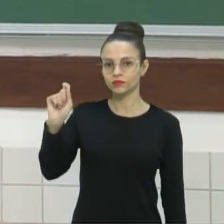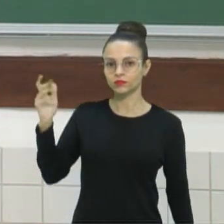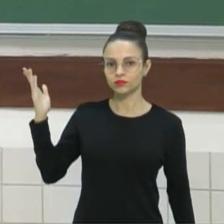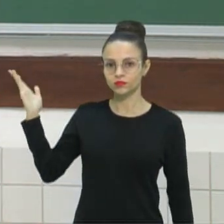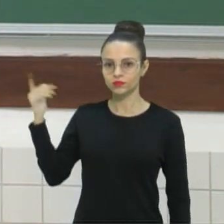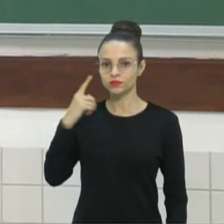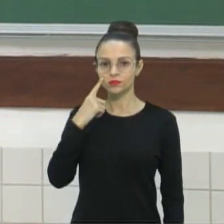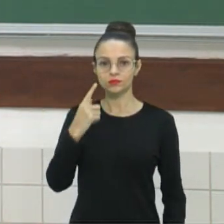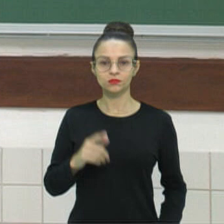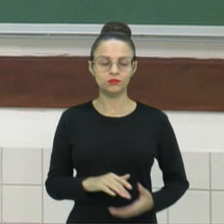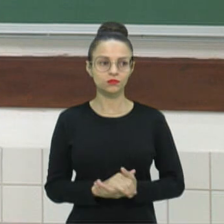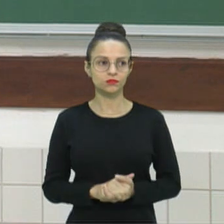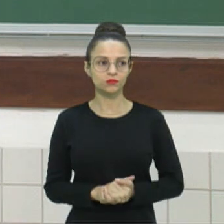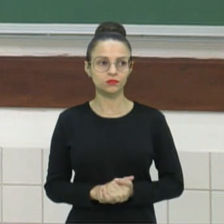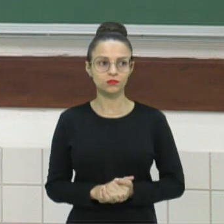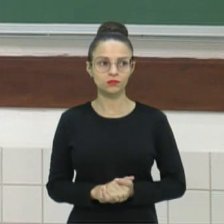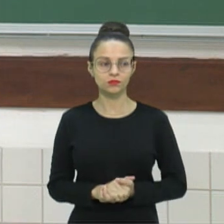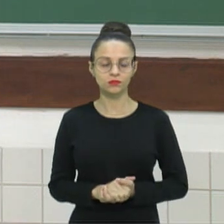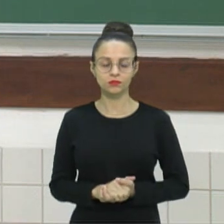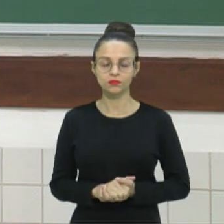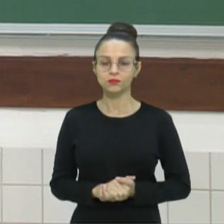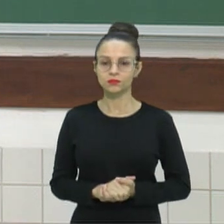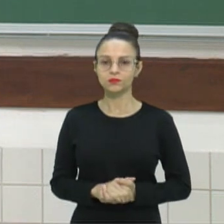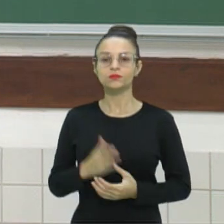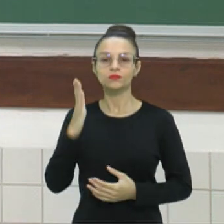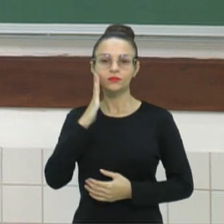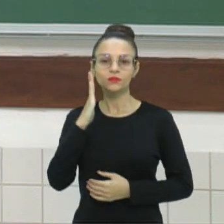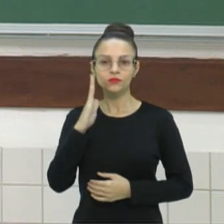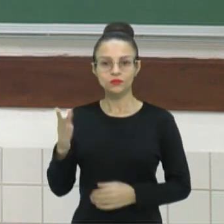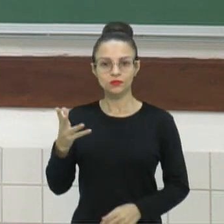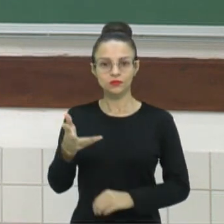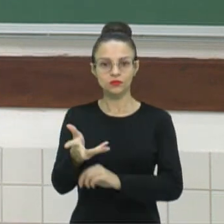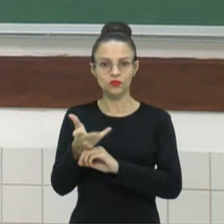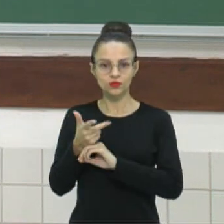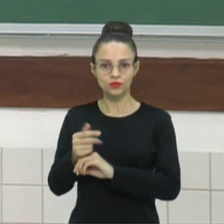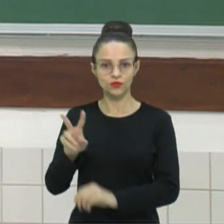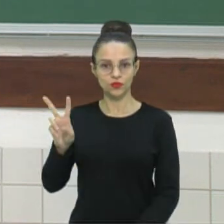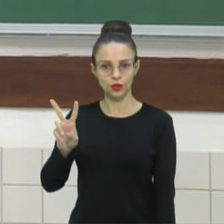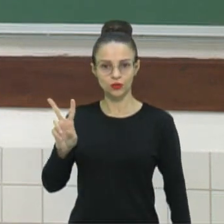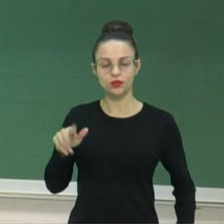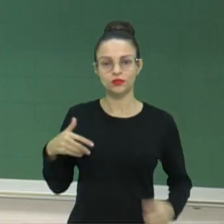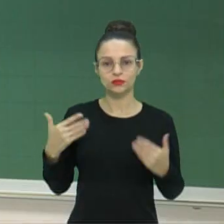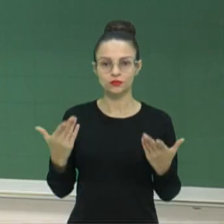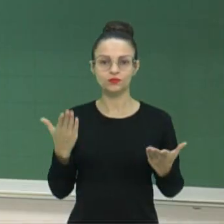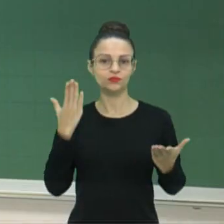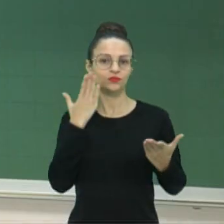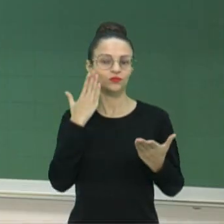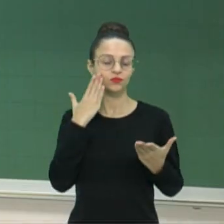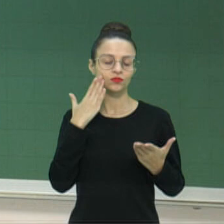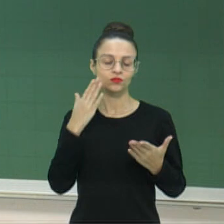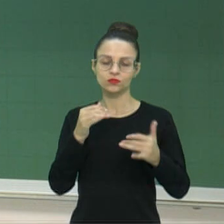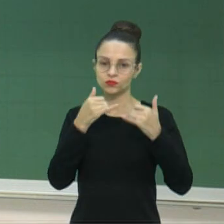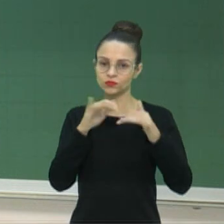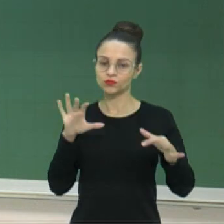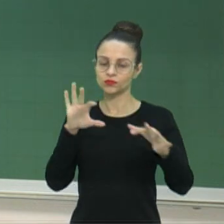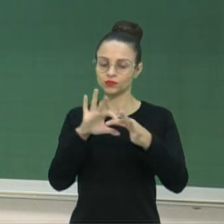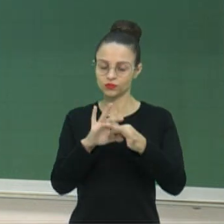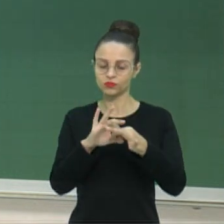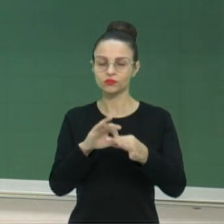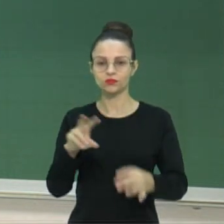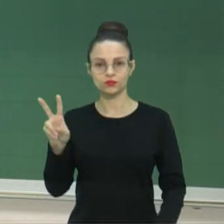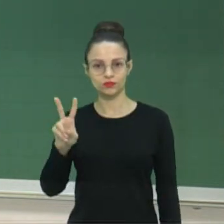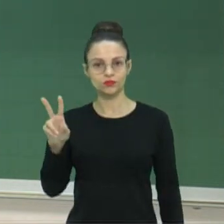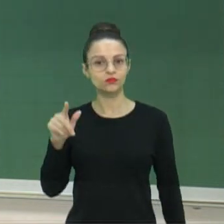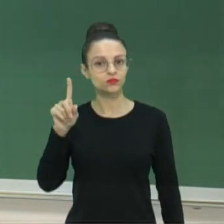Então, vejam, como ele quer saber a velocidade, nós sabemos que a energia associada à velocidade é